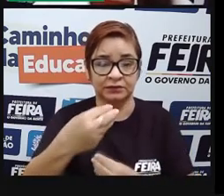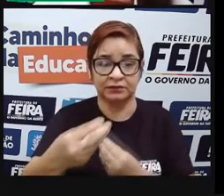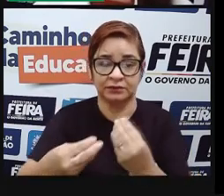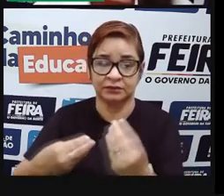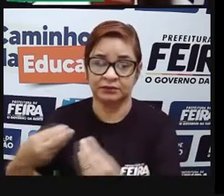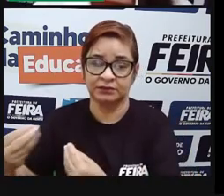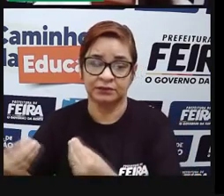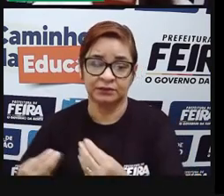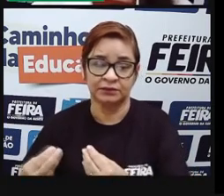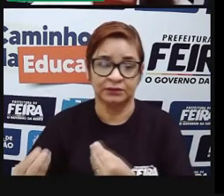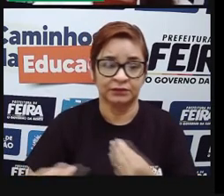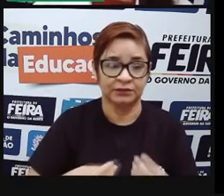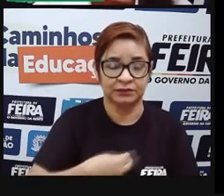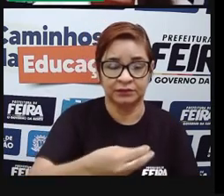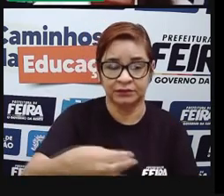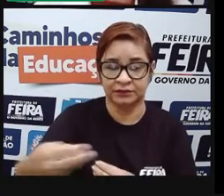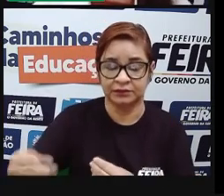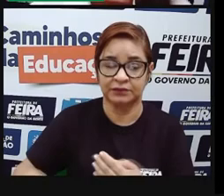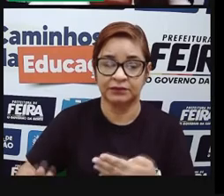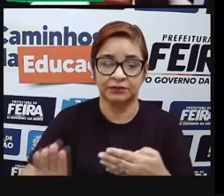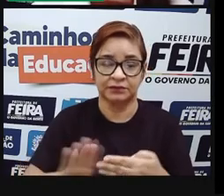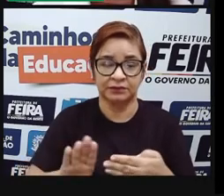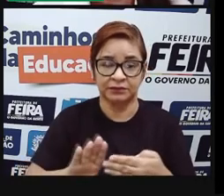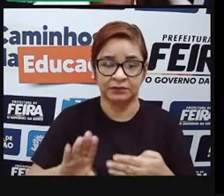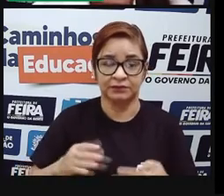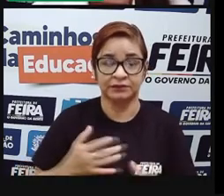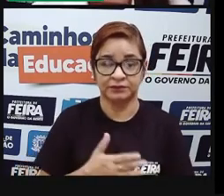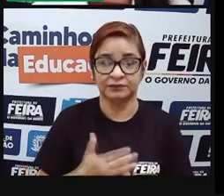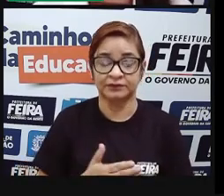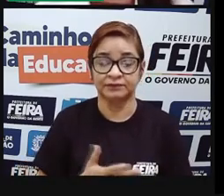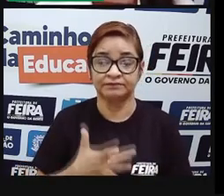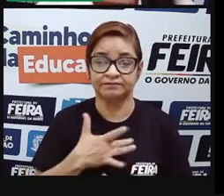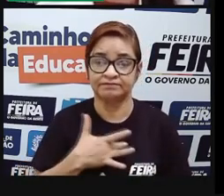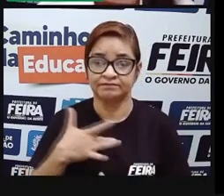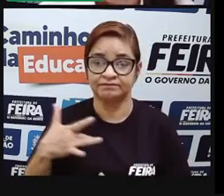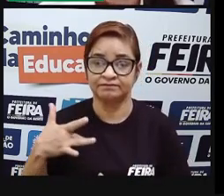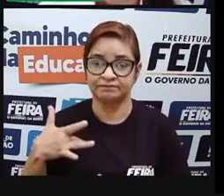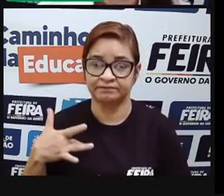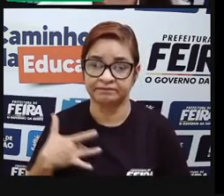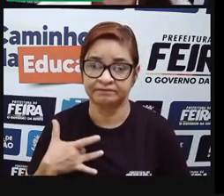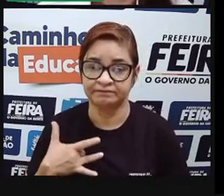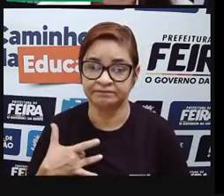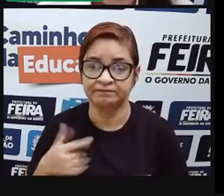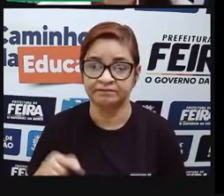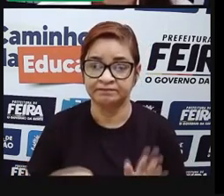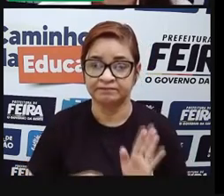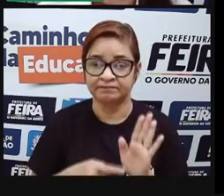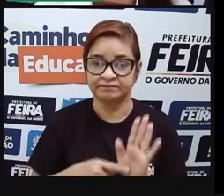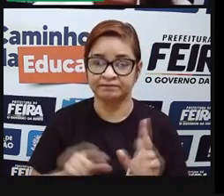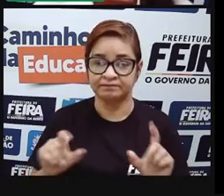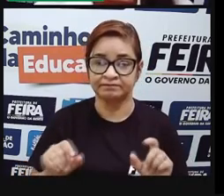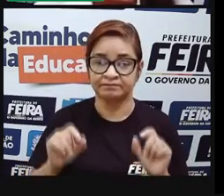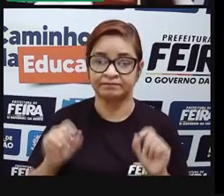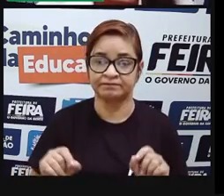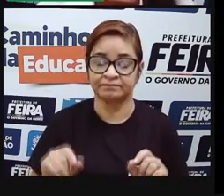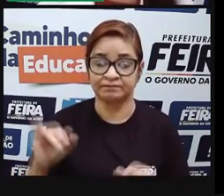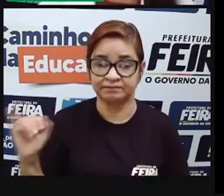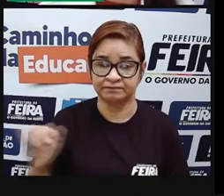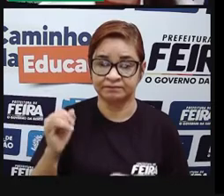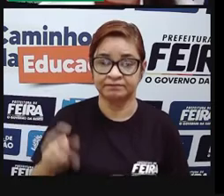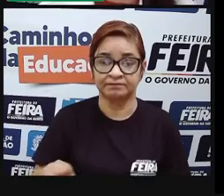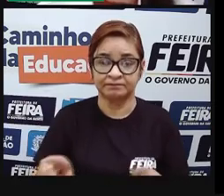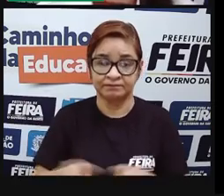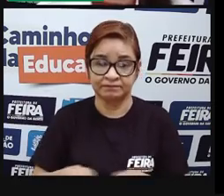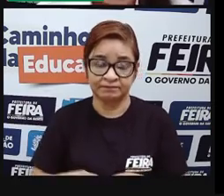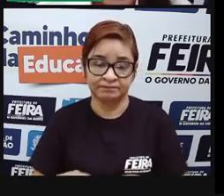bairros e e espaço da nossa cidade na saúde o município de Feira de Santana apresenta-se como um referencial na